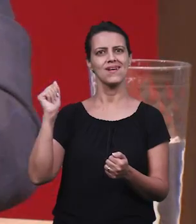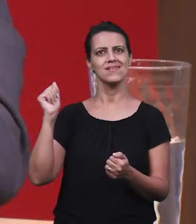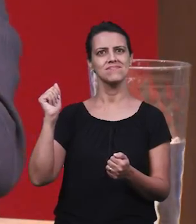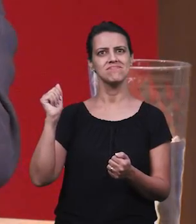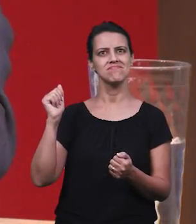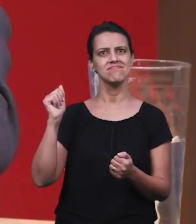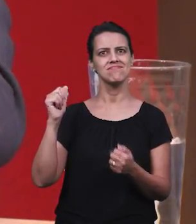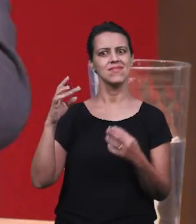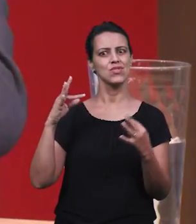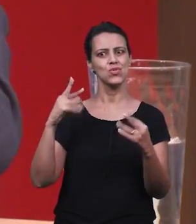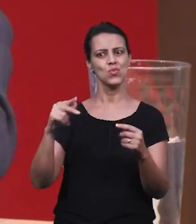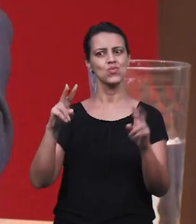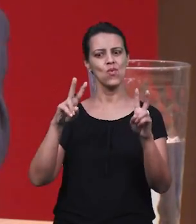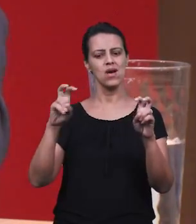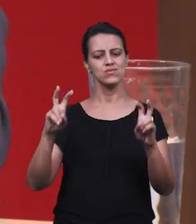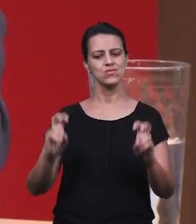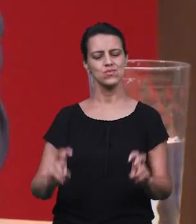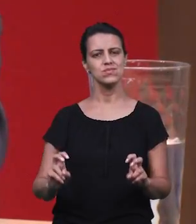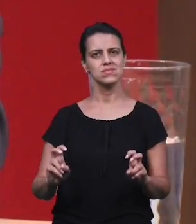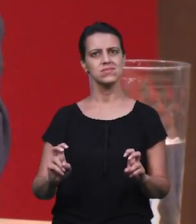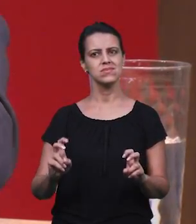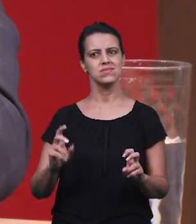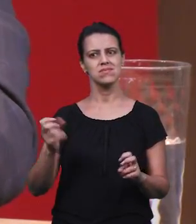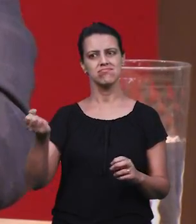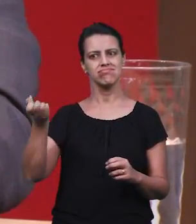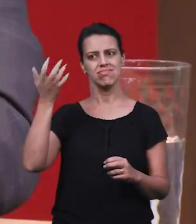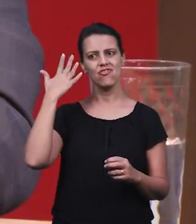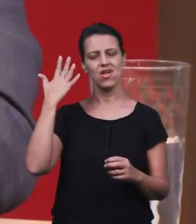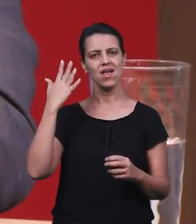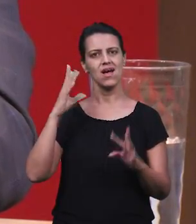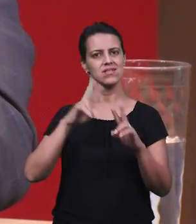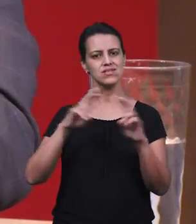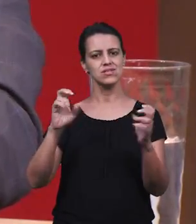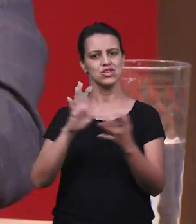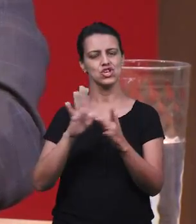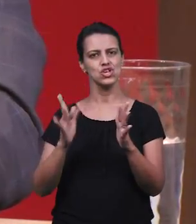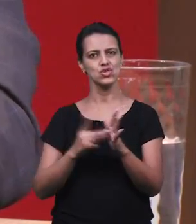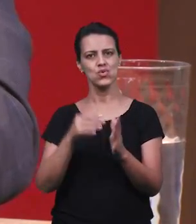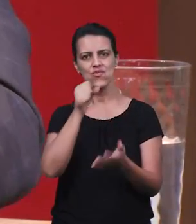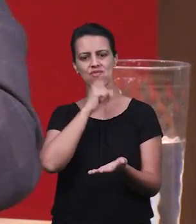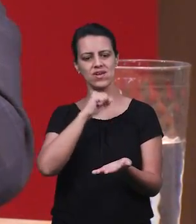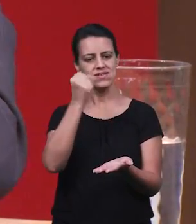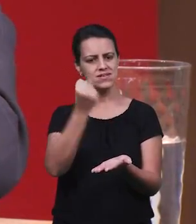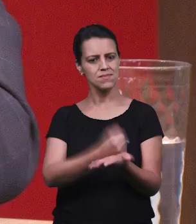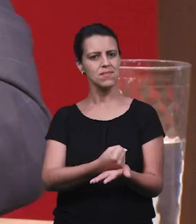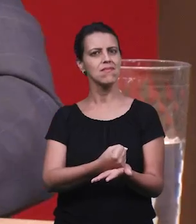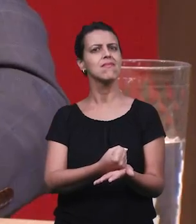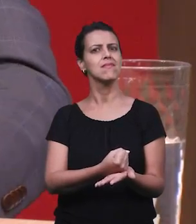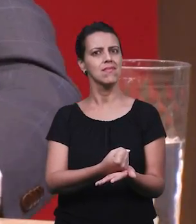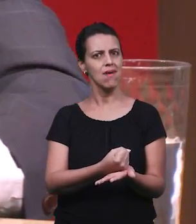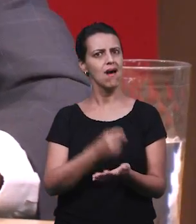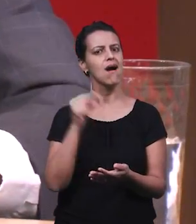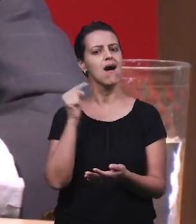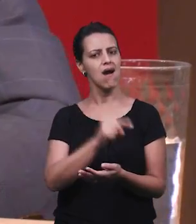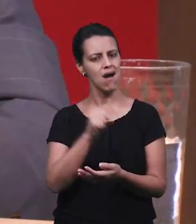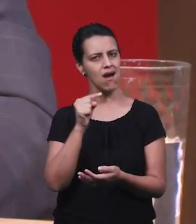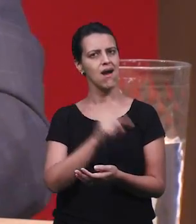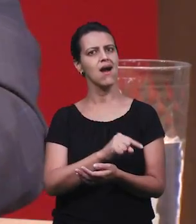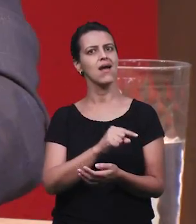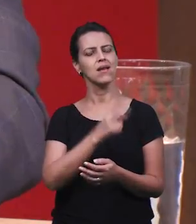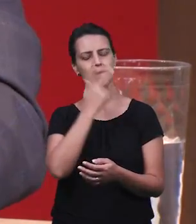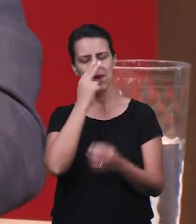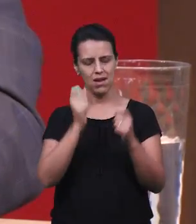Os assuntos que foram trazidos, então, as mensagens, entendeu? Sobre Jesus no Velho Testamento, aquela coisa toda, aquilo foi